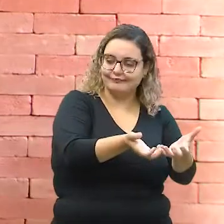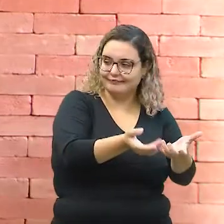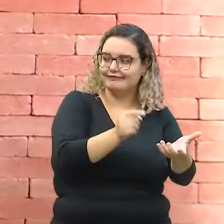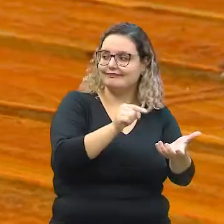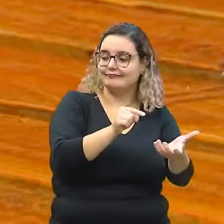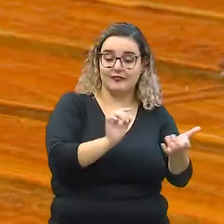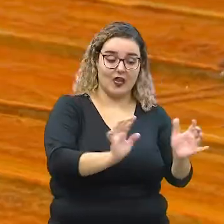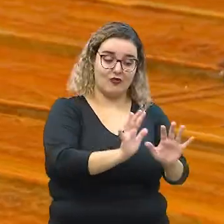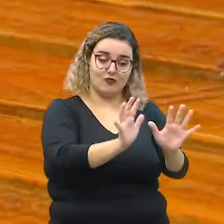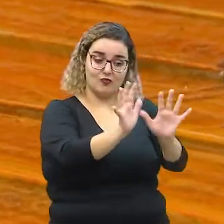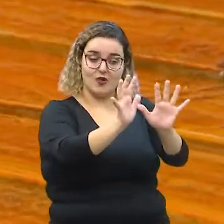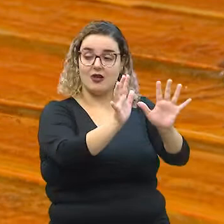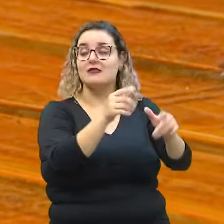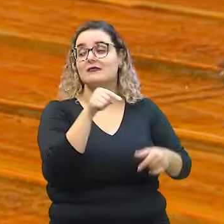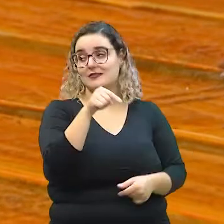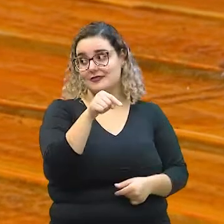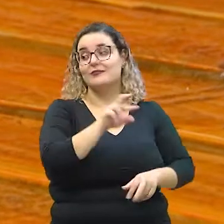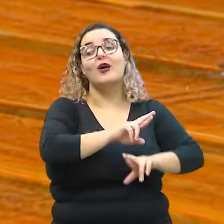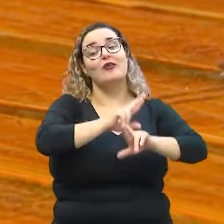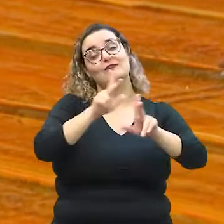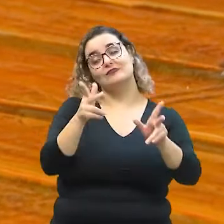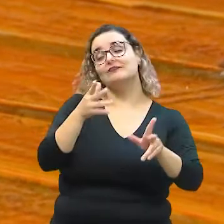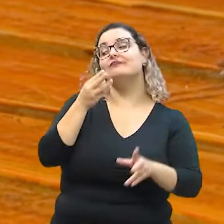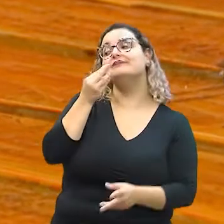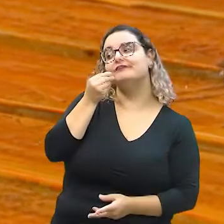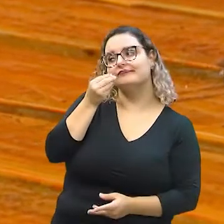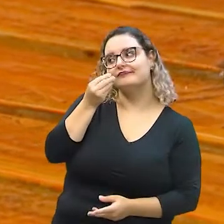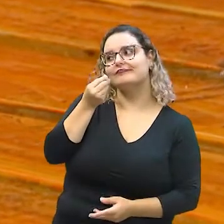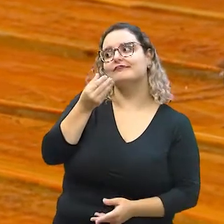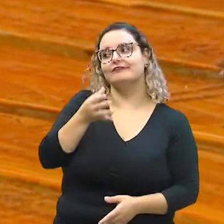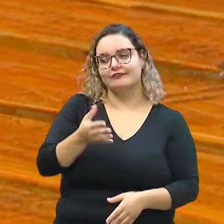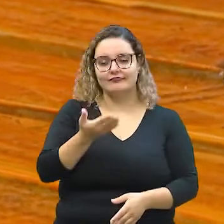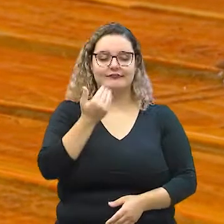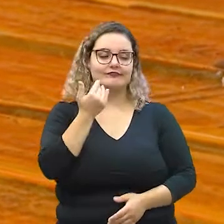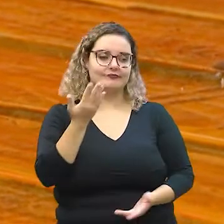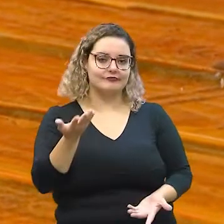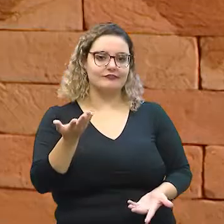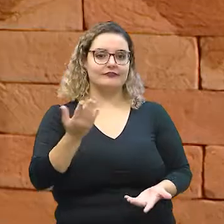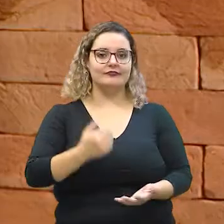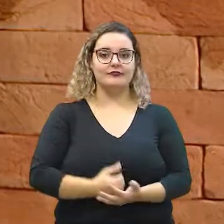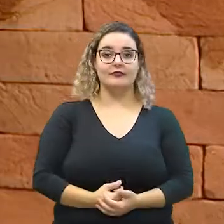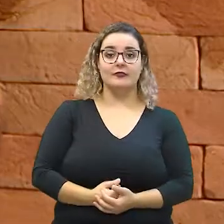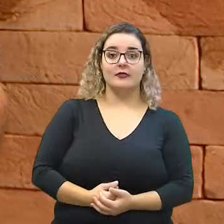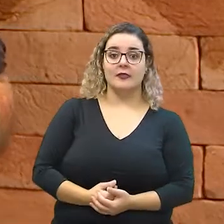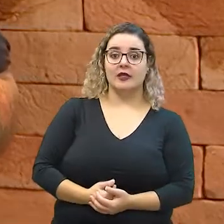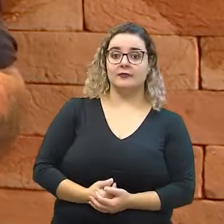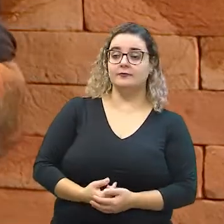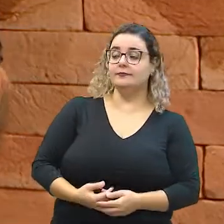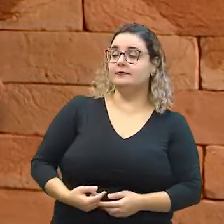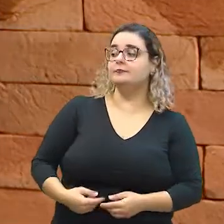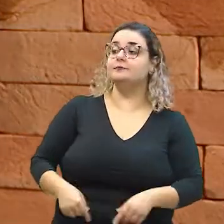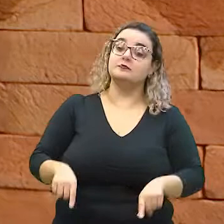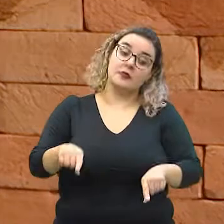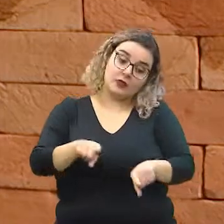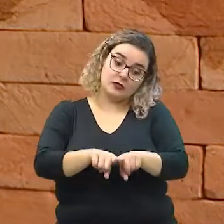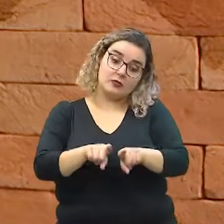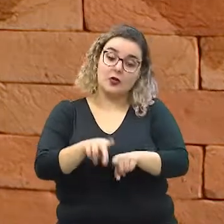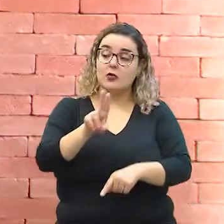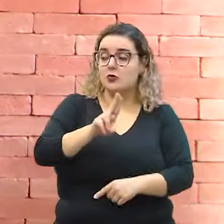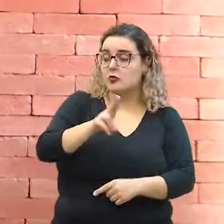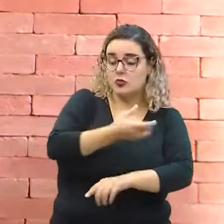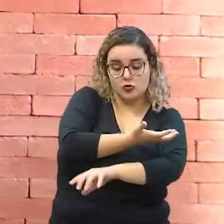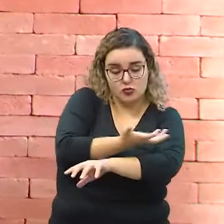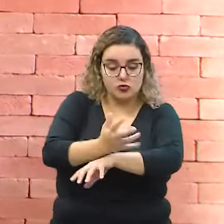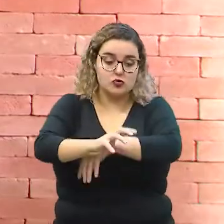na fumaça, ele que dá o sabor gostoso da comida, né? E aí alguns ingredientes só para realçar o sabor, assim,